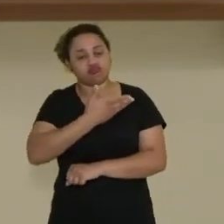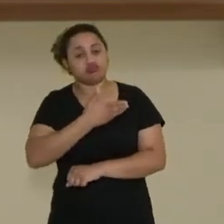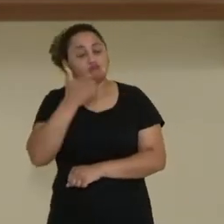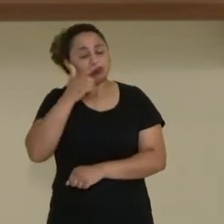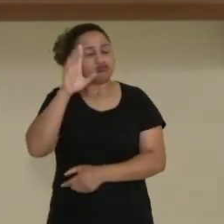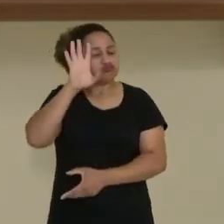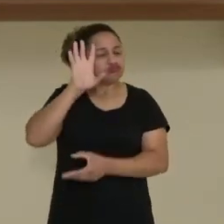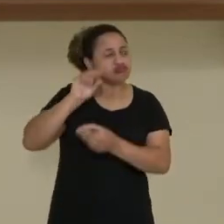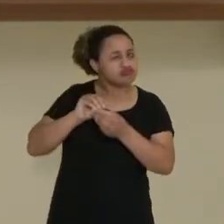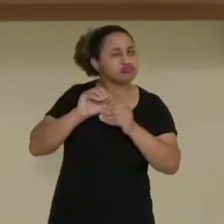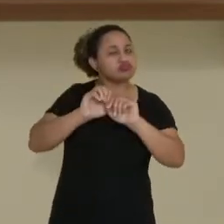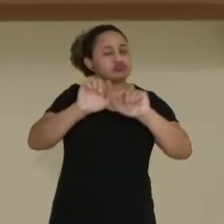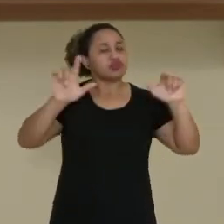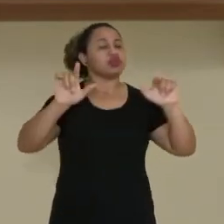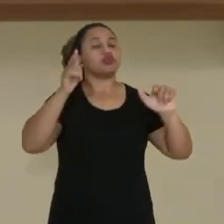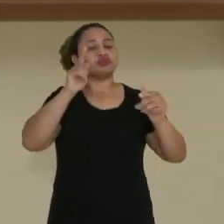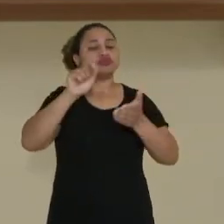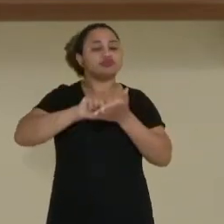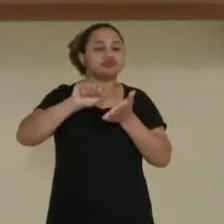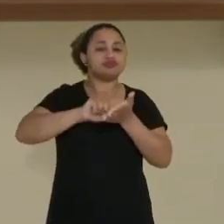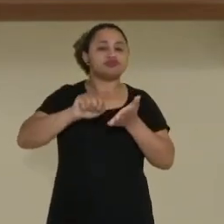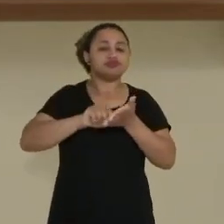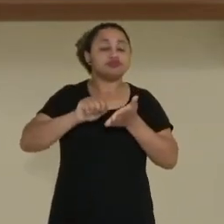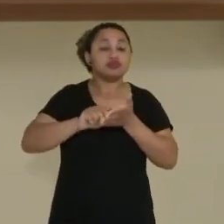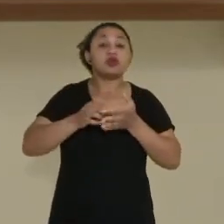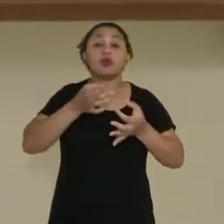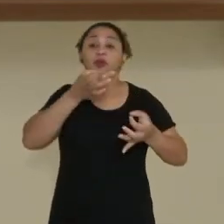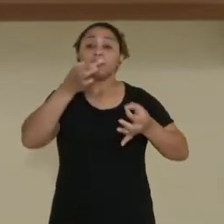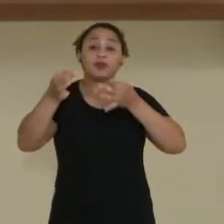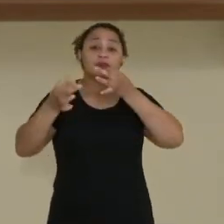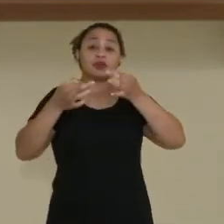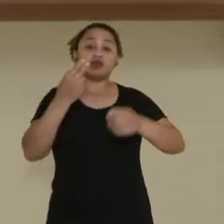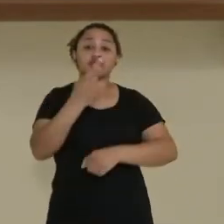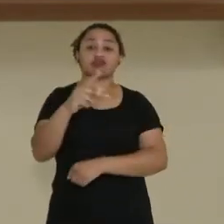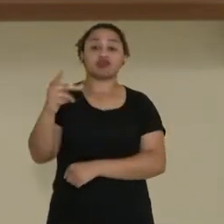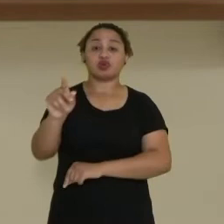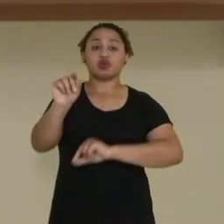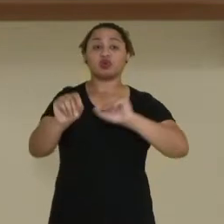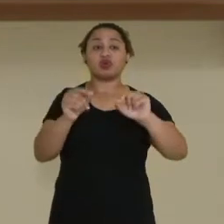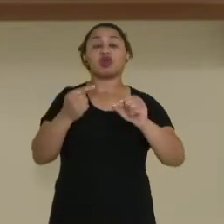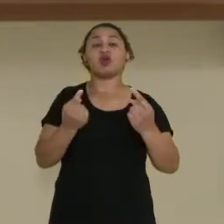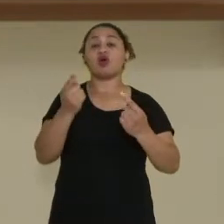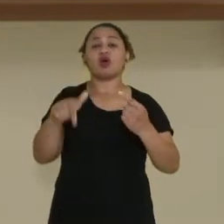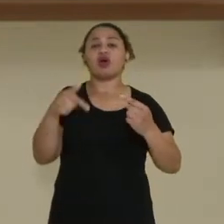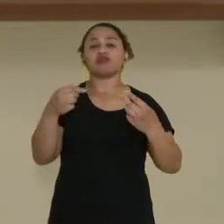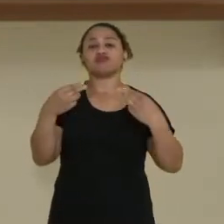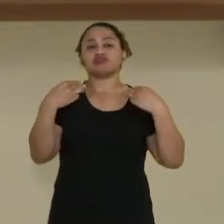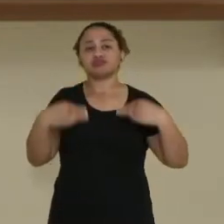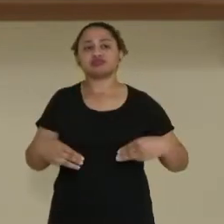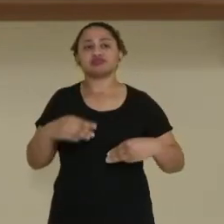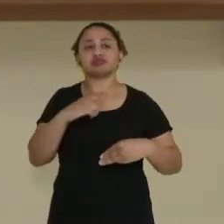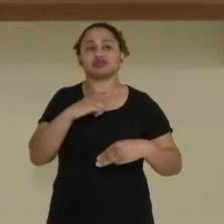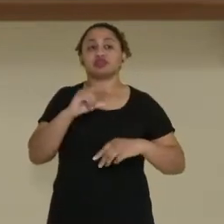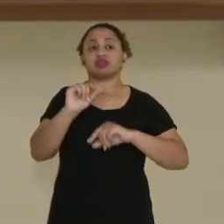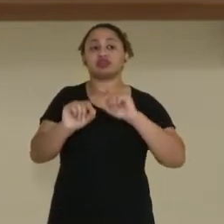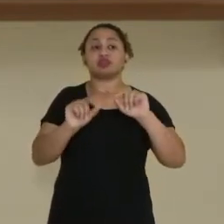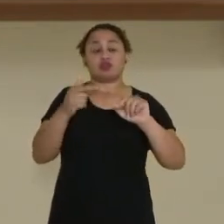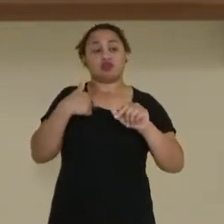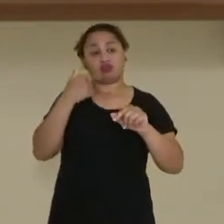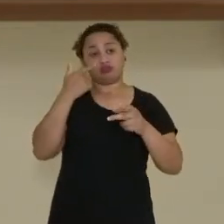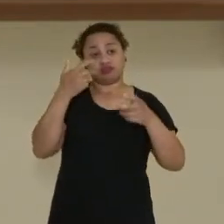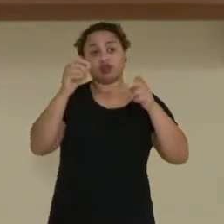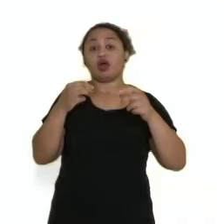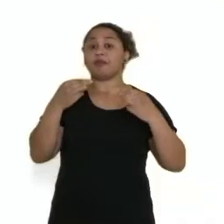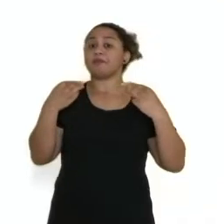numa conclusão, você escreve sobre a opinião de vocês sobre a moral, né? Então, a moral aqui, ó. O